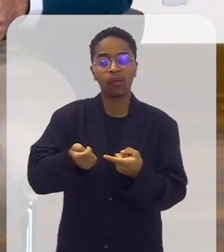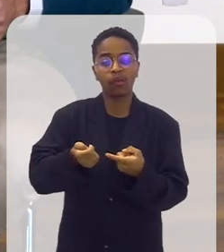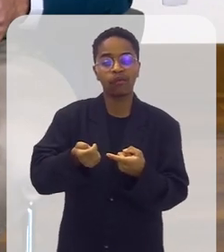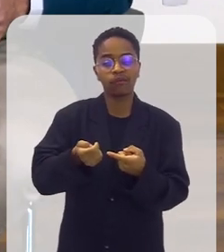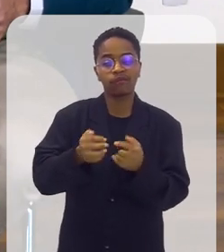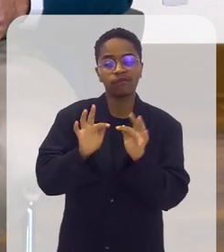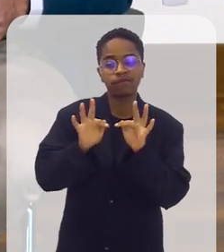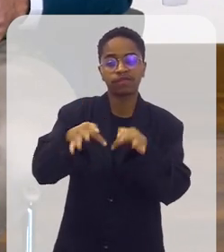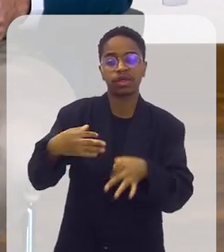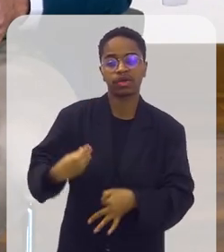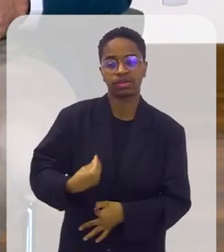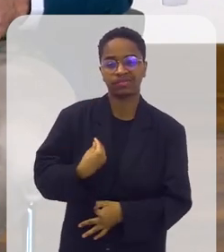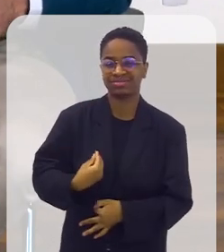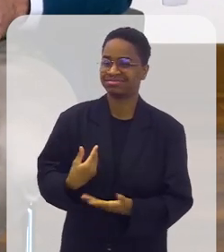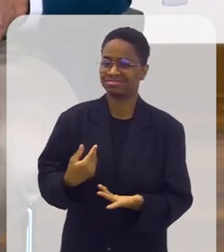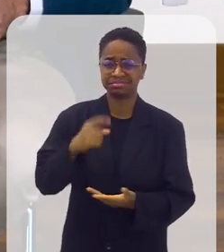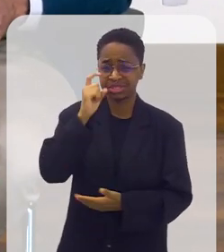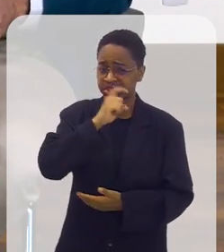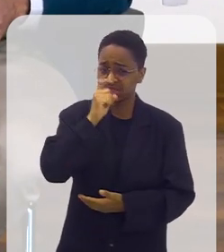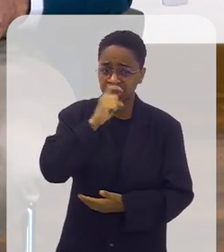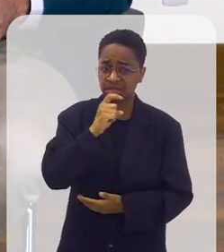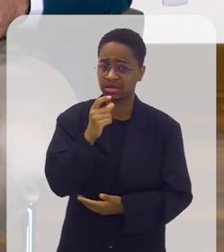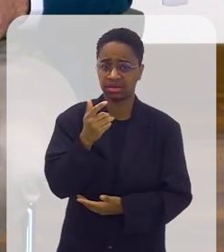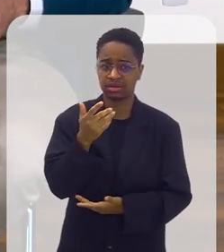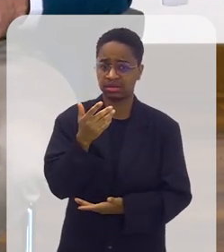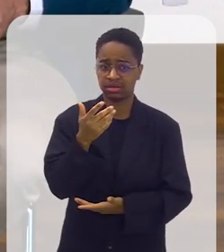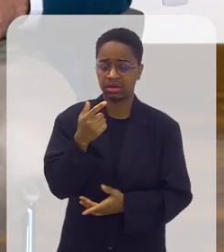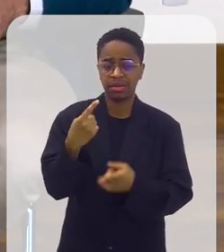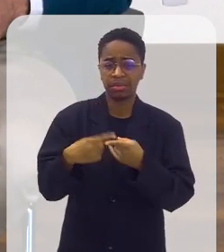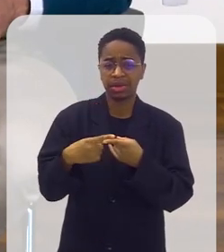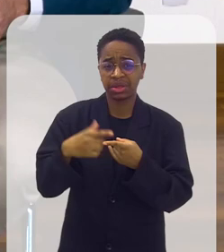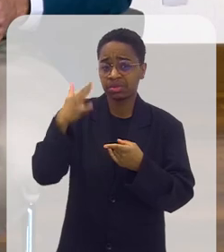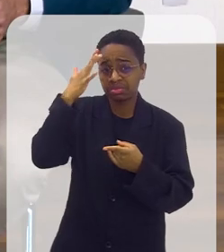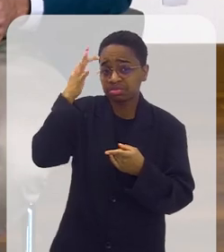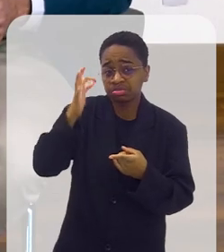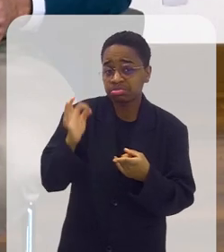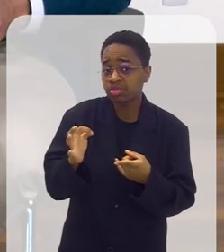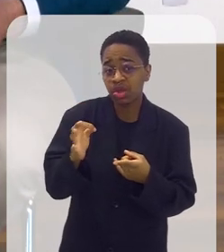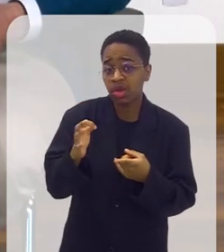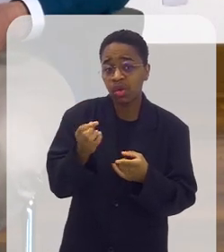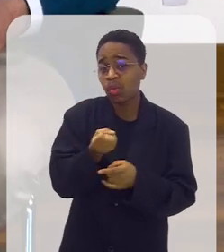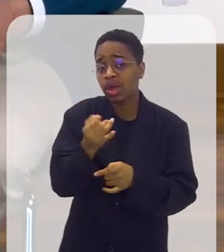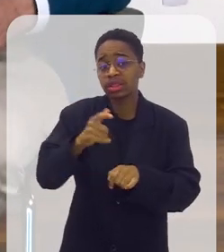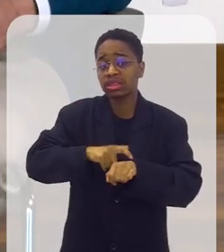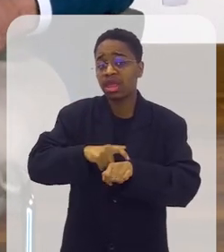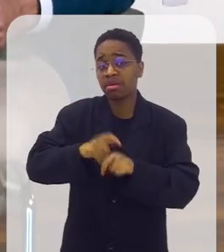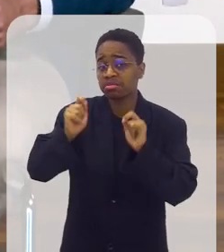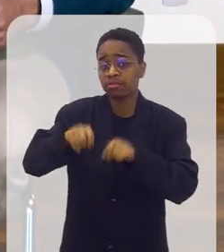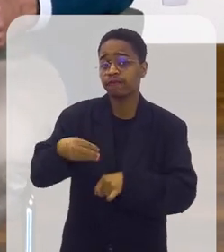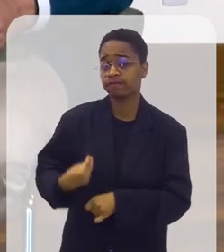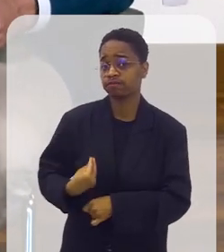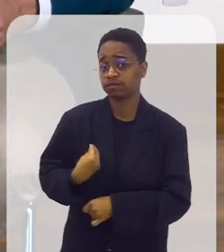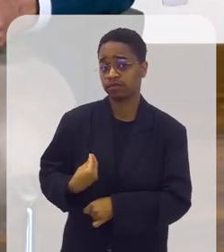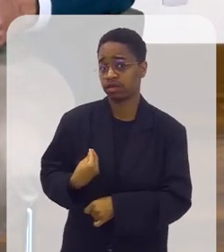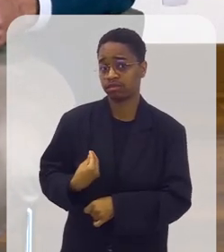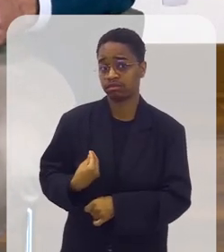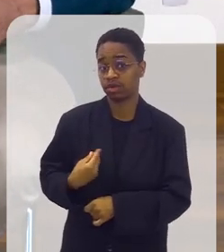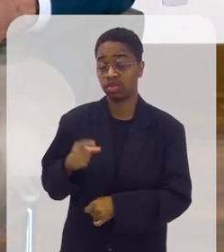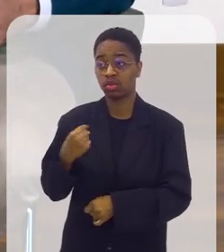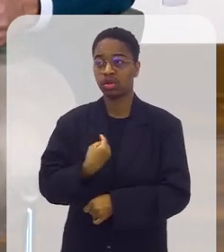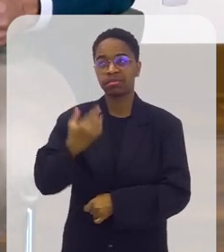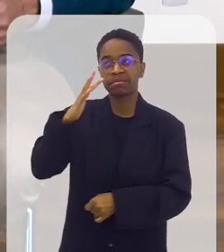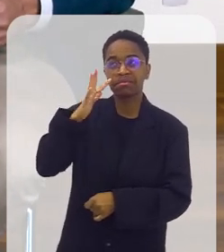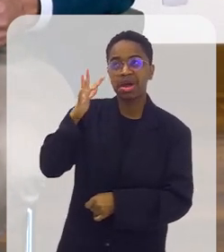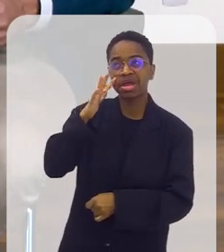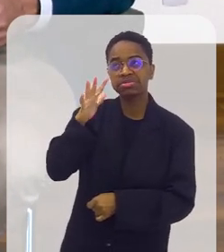vida. Isso é uma falácia, isso é uma mentira. Ninguém vai saber quanto tempo, mas a gente estima